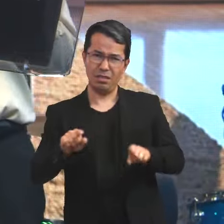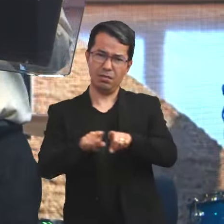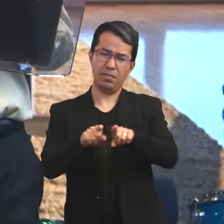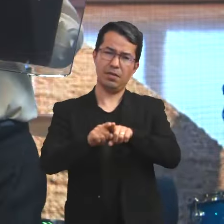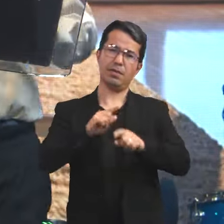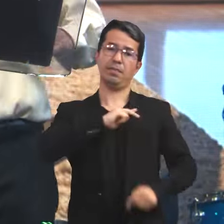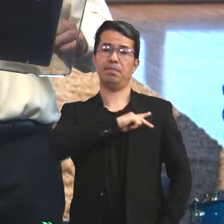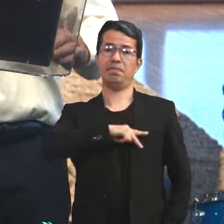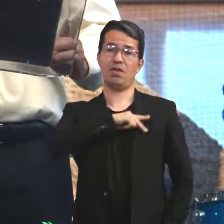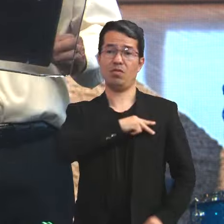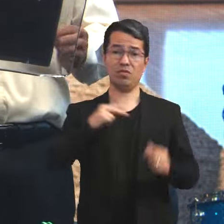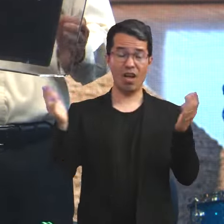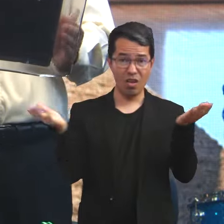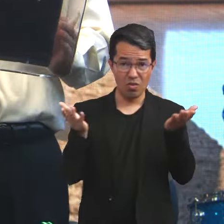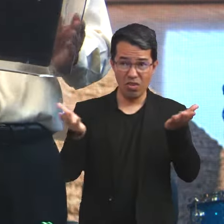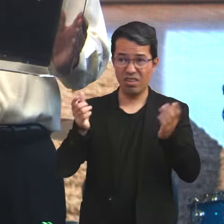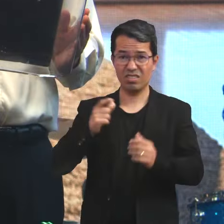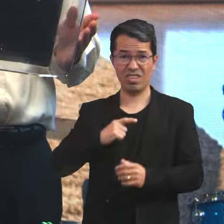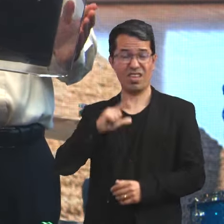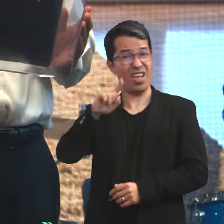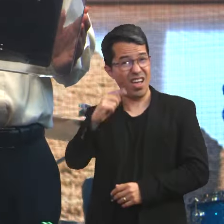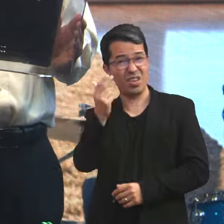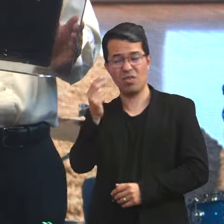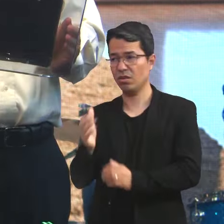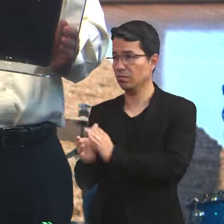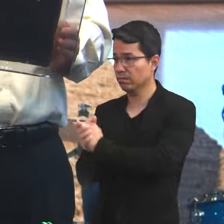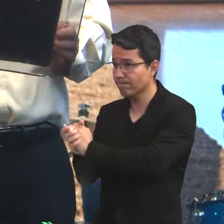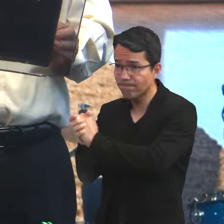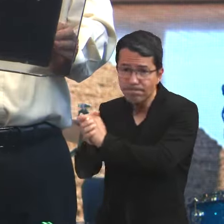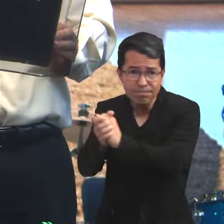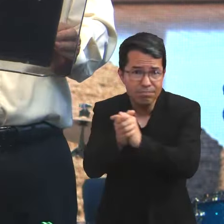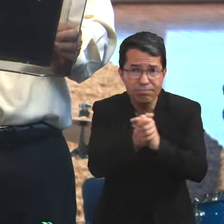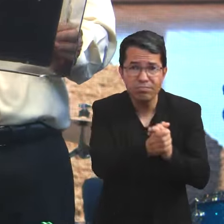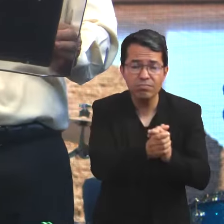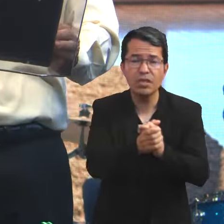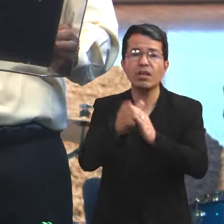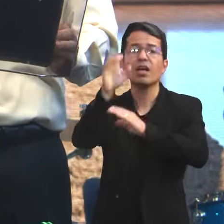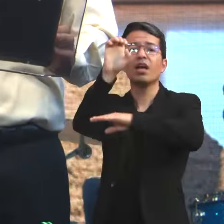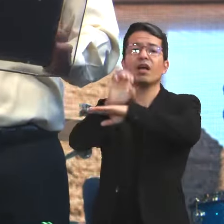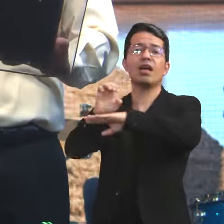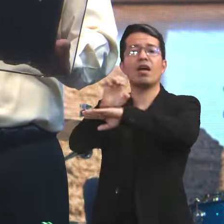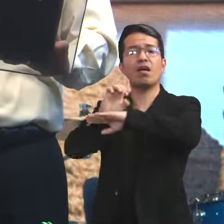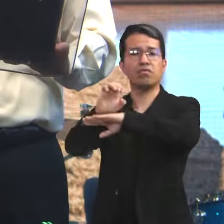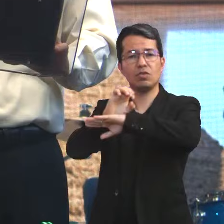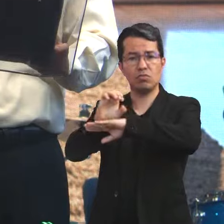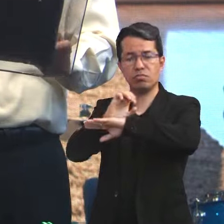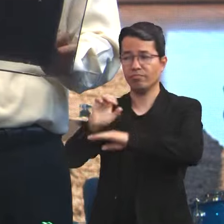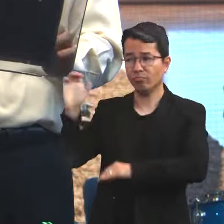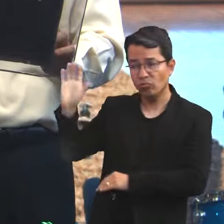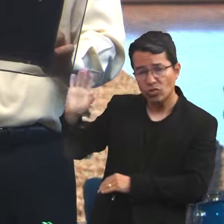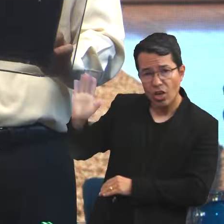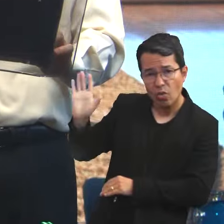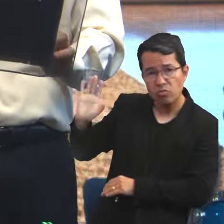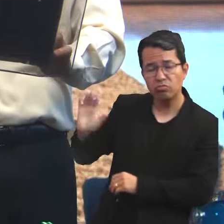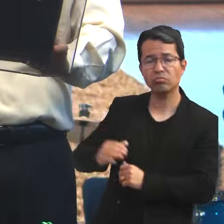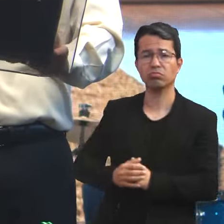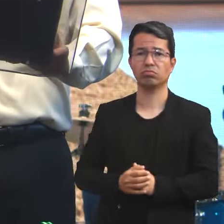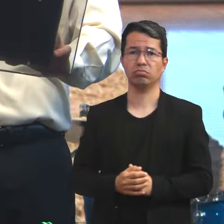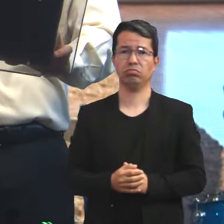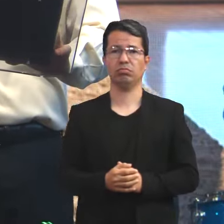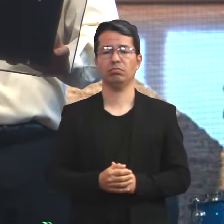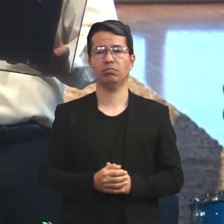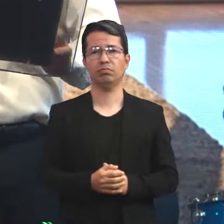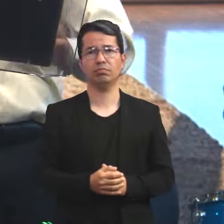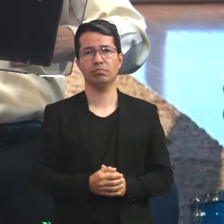el seao anfo Esse foi o momento onde ele estava se despedindo dos anciã em